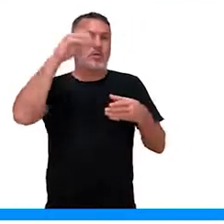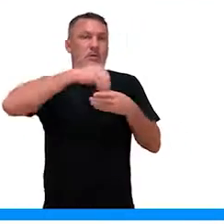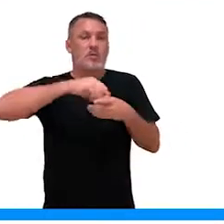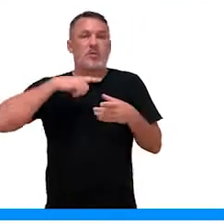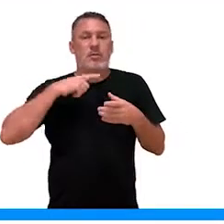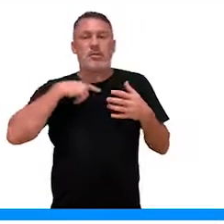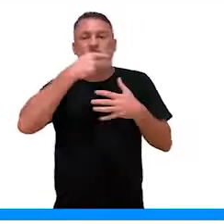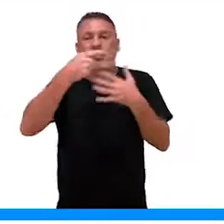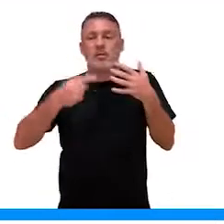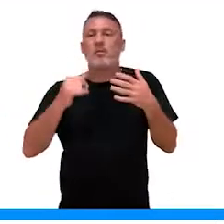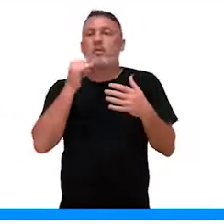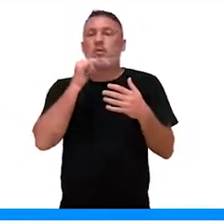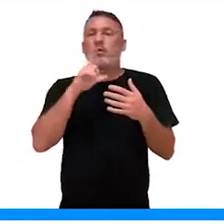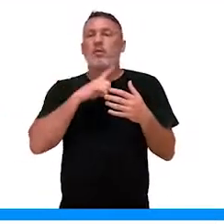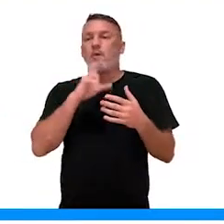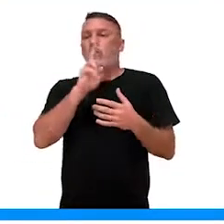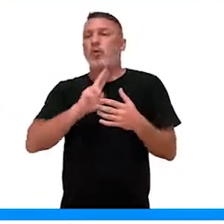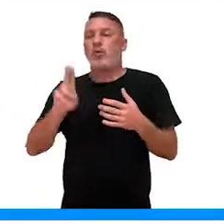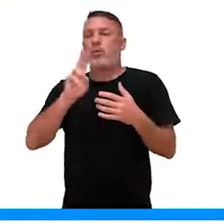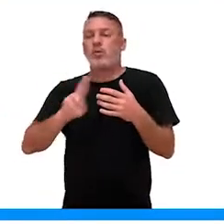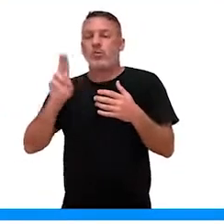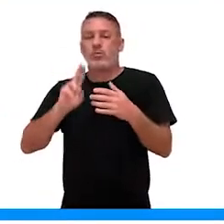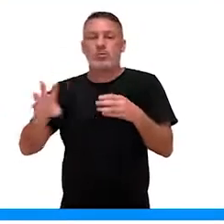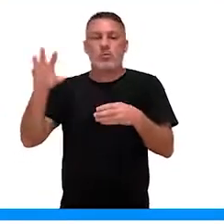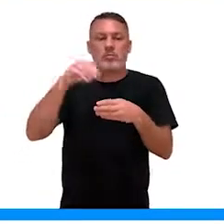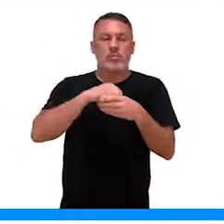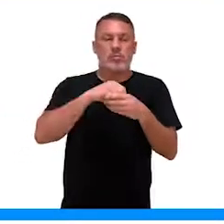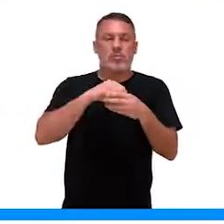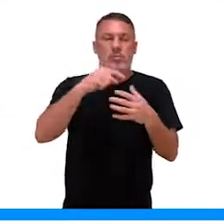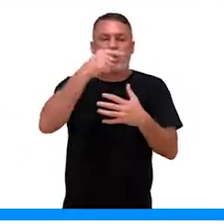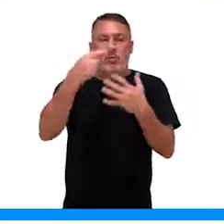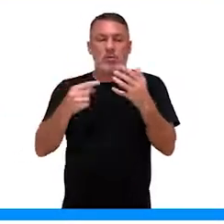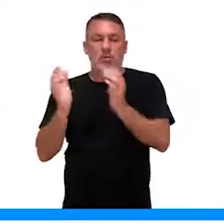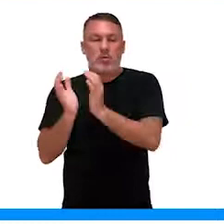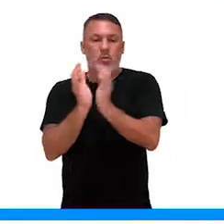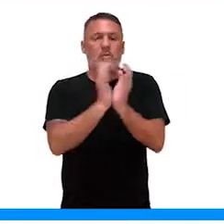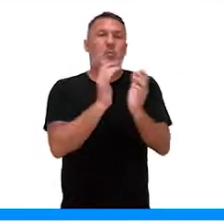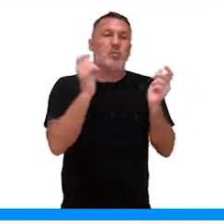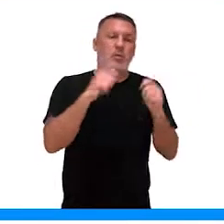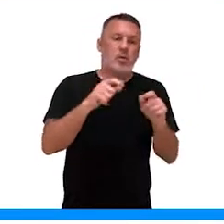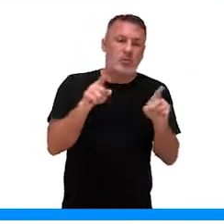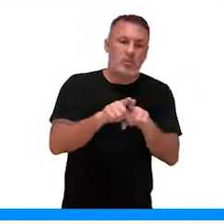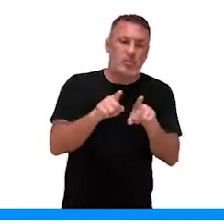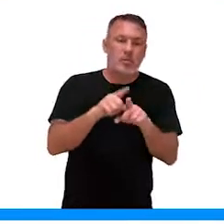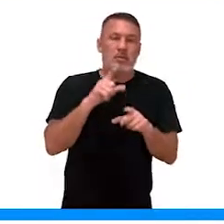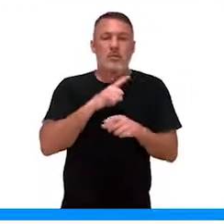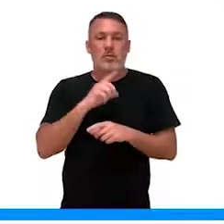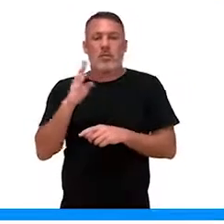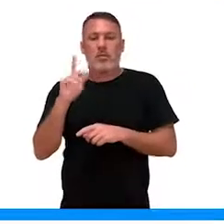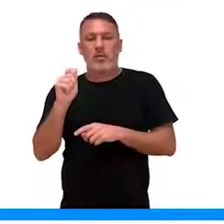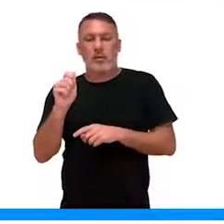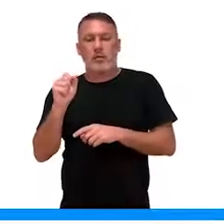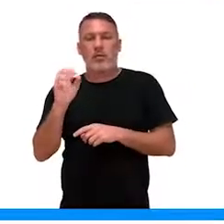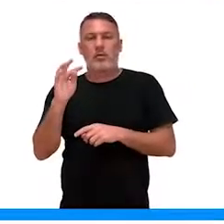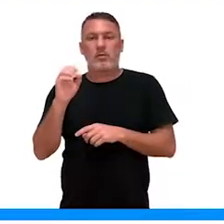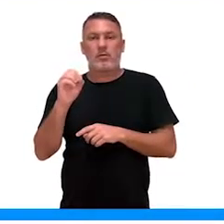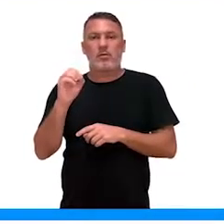como nós humanos, a gente chama essa fase, ao invés de blástula, pode se chamar de blastocisto.